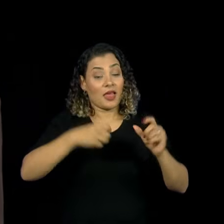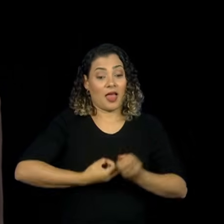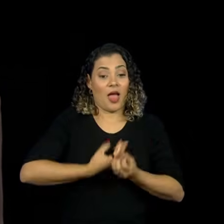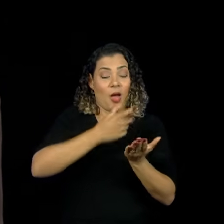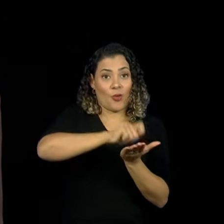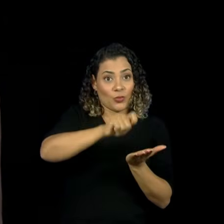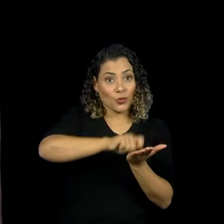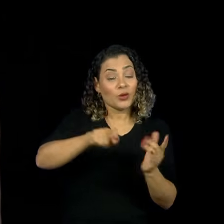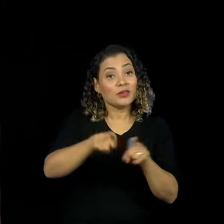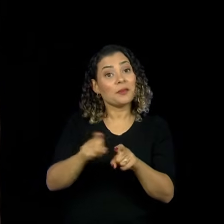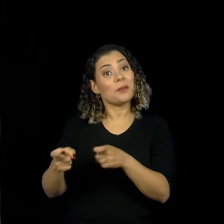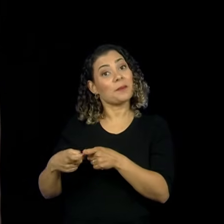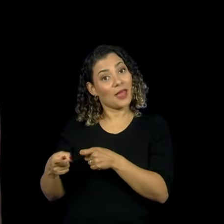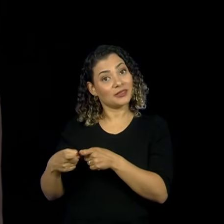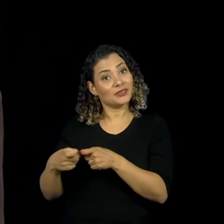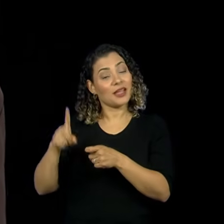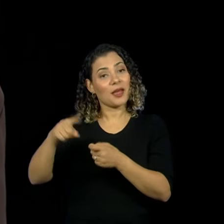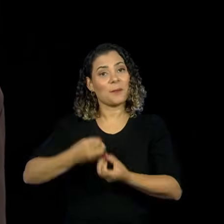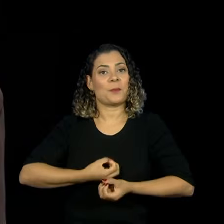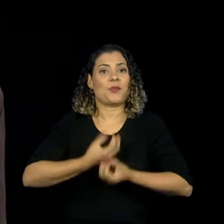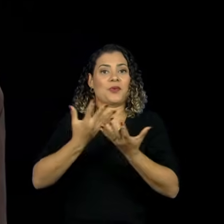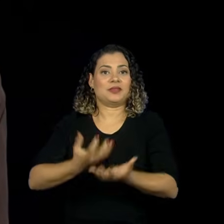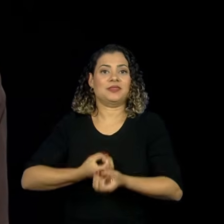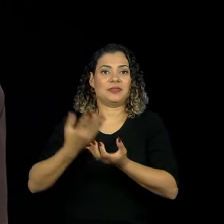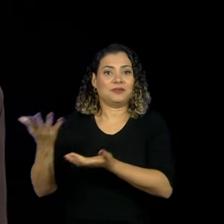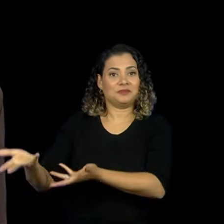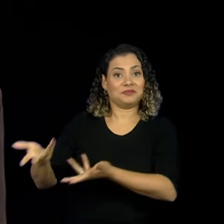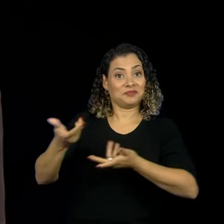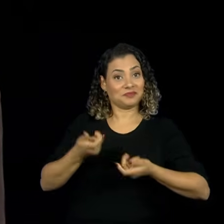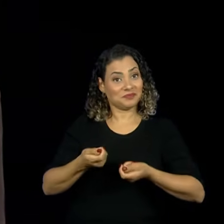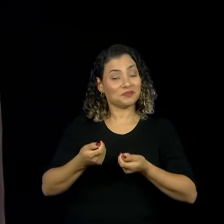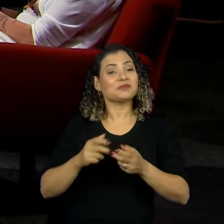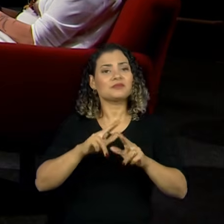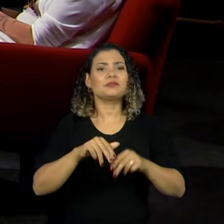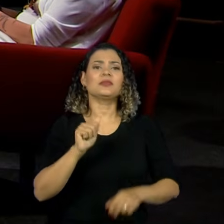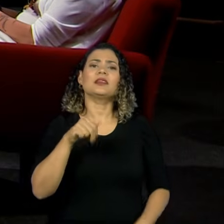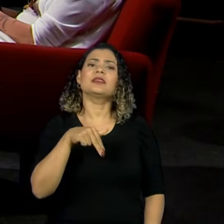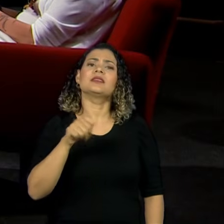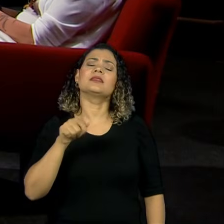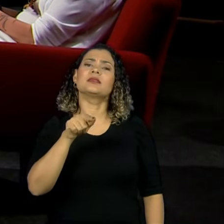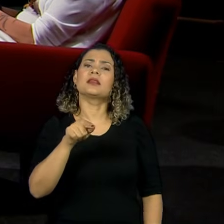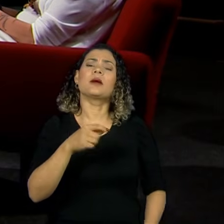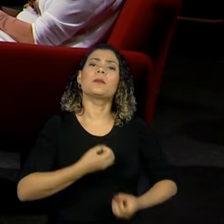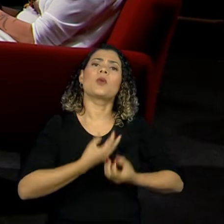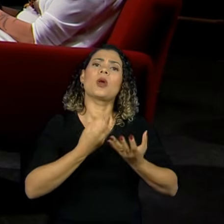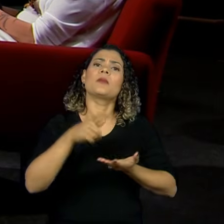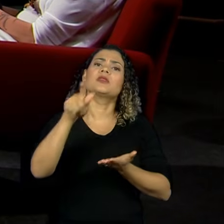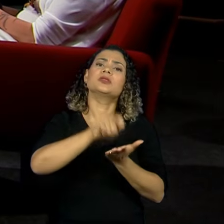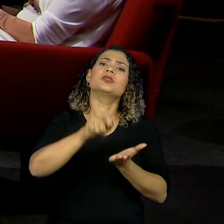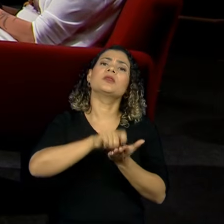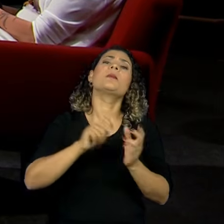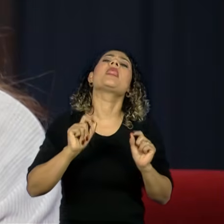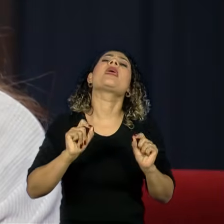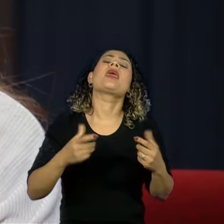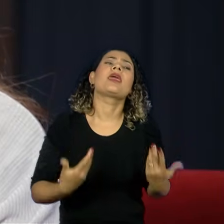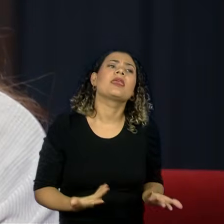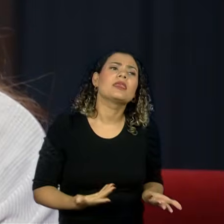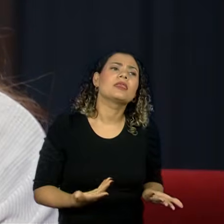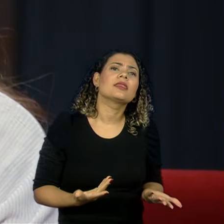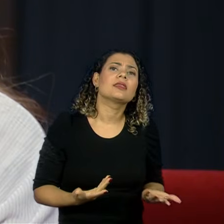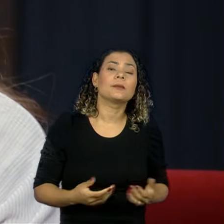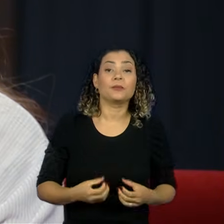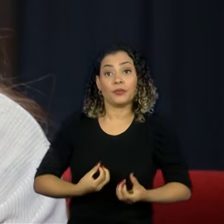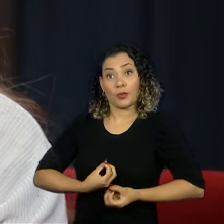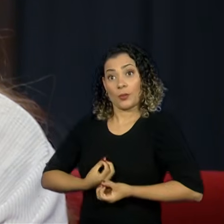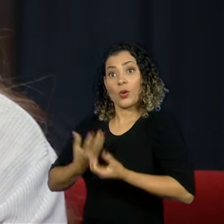autora de poesias lindas assim. Ana, esse poema você escreveu para quem? Esse poema